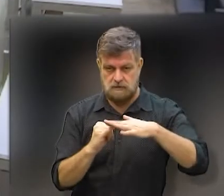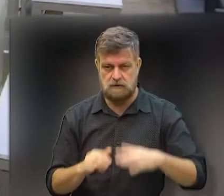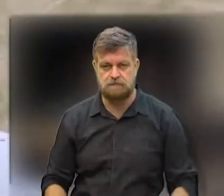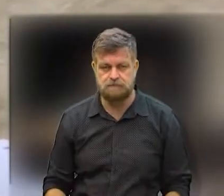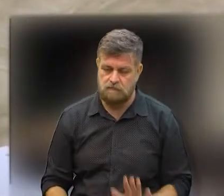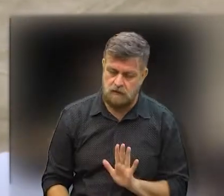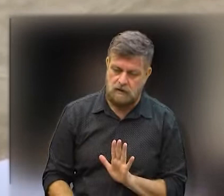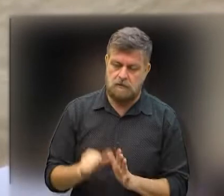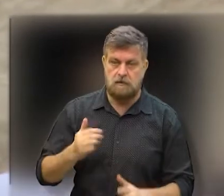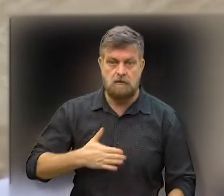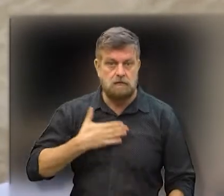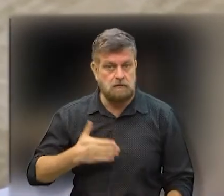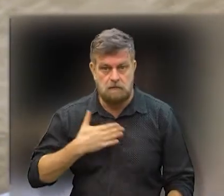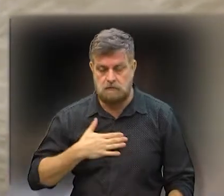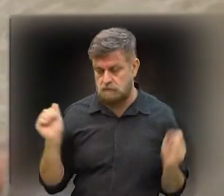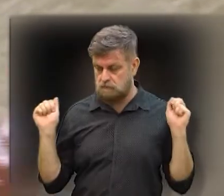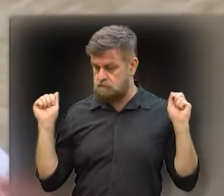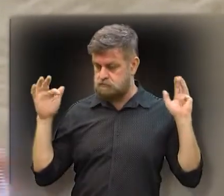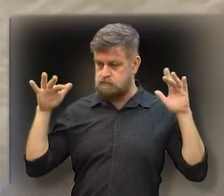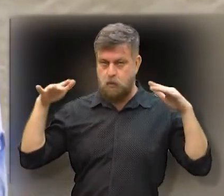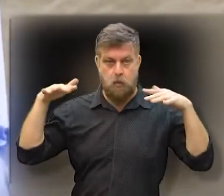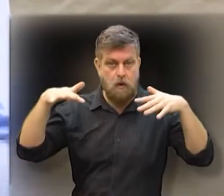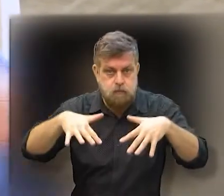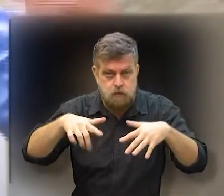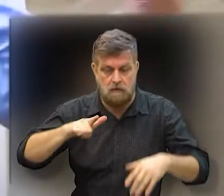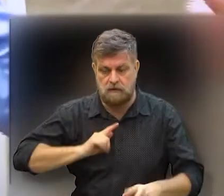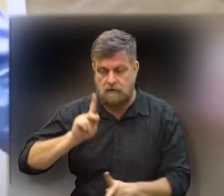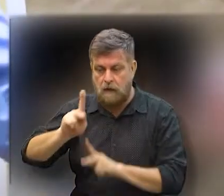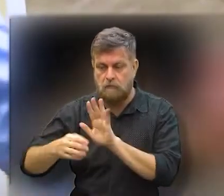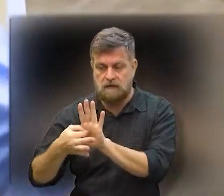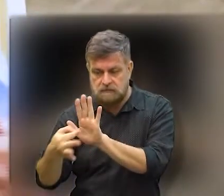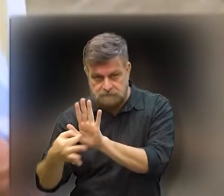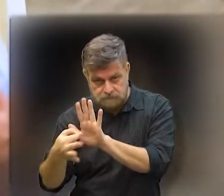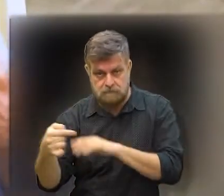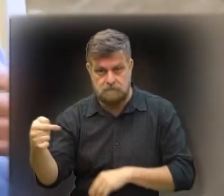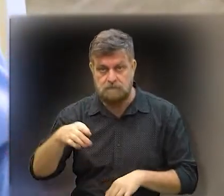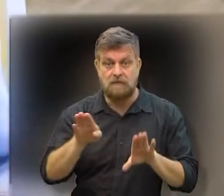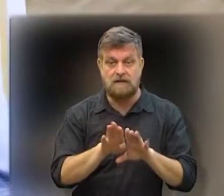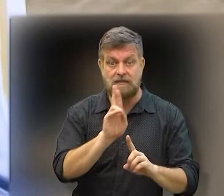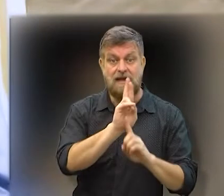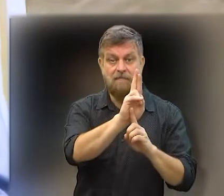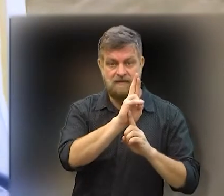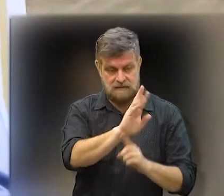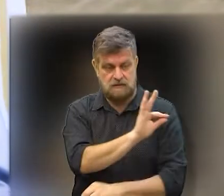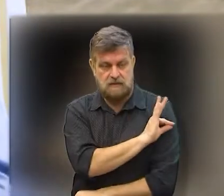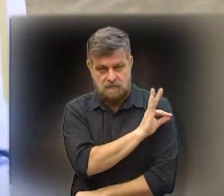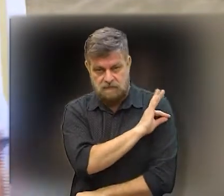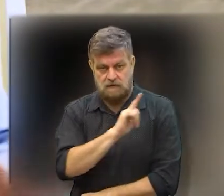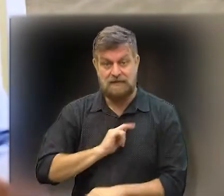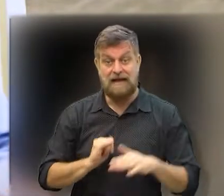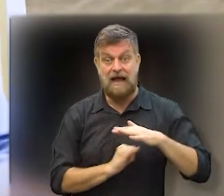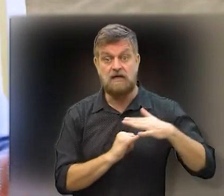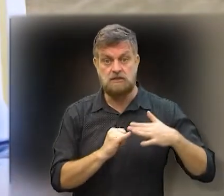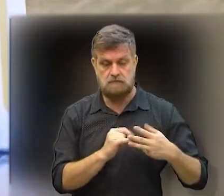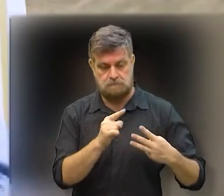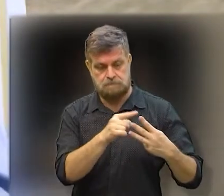entidades também. Olha, primeiro eu fiquei surpreso de ver a presença e a participação tanto da população quanto dos representantes do governo e